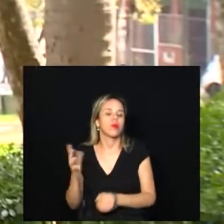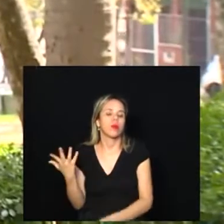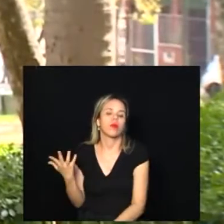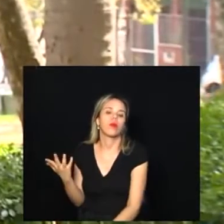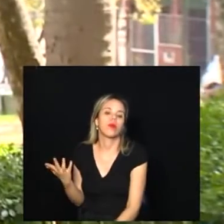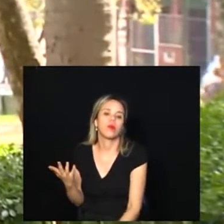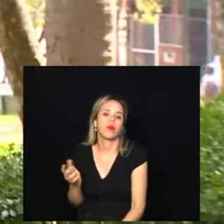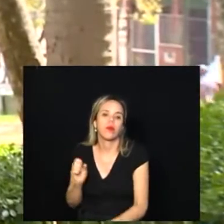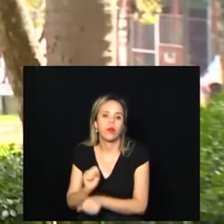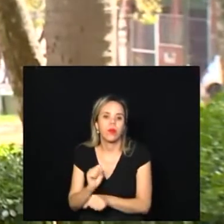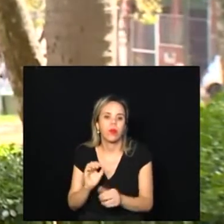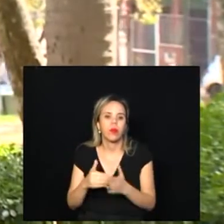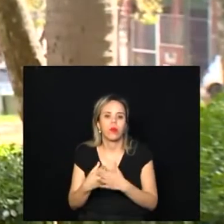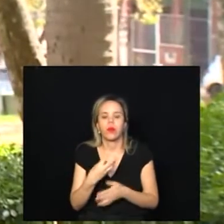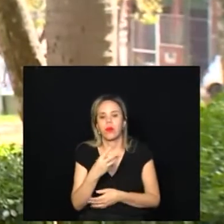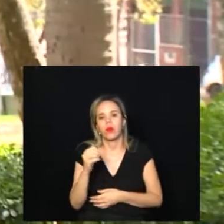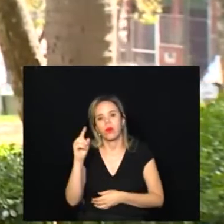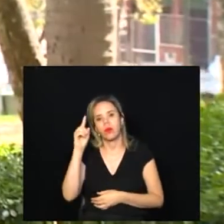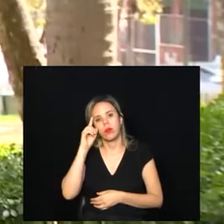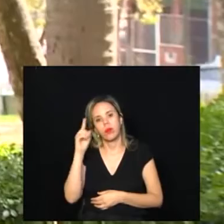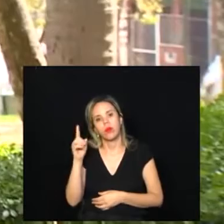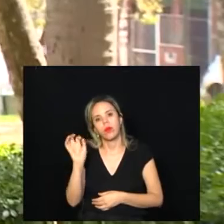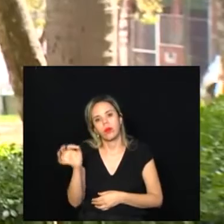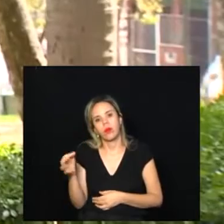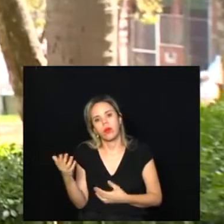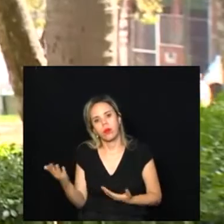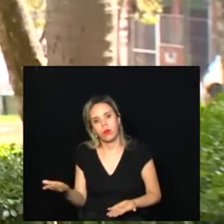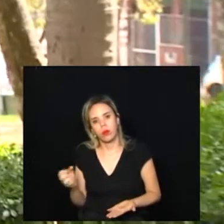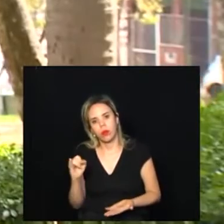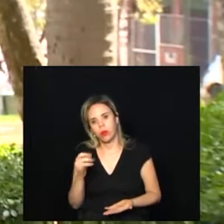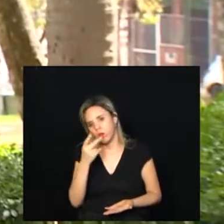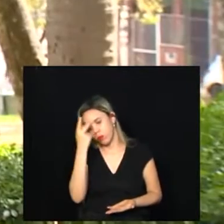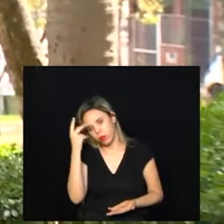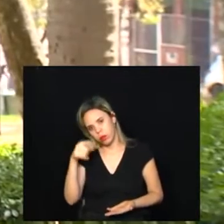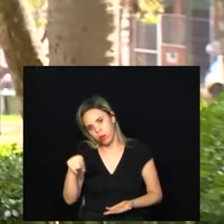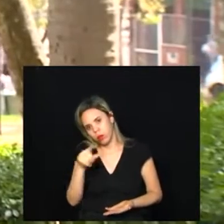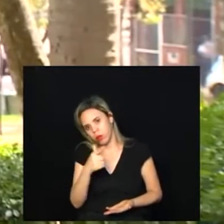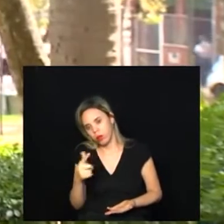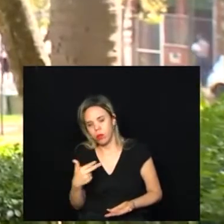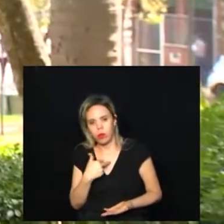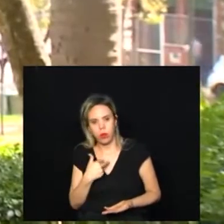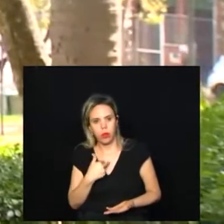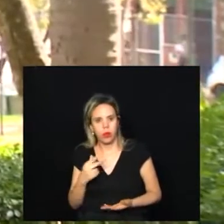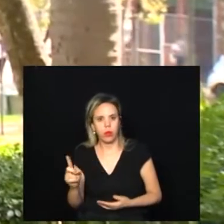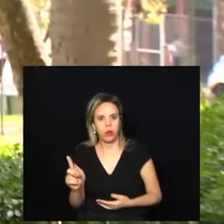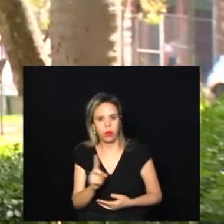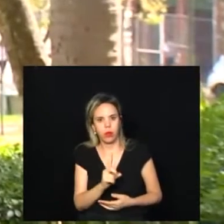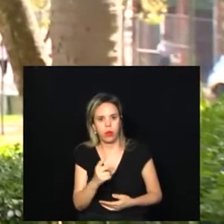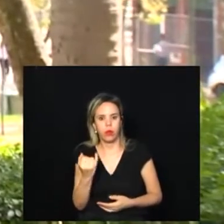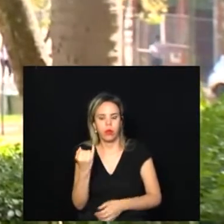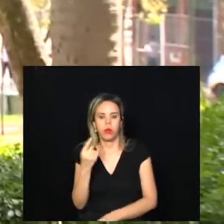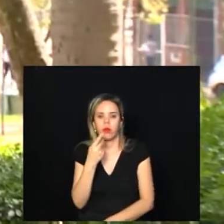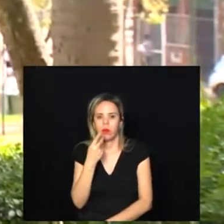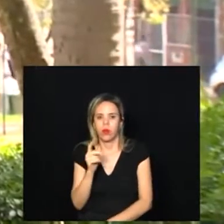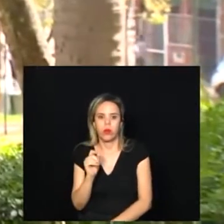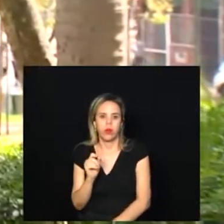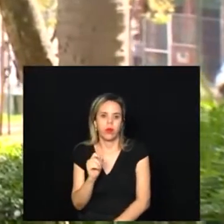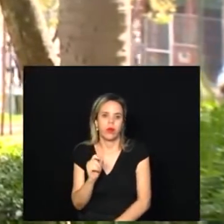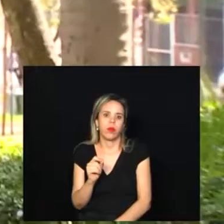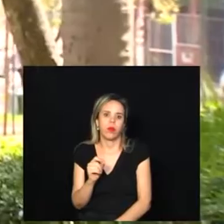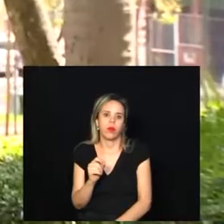ficará suspenso 30 dias? Exatamente. Se a pessoa não puder comparecer, é importante